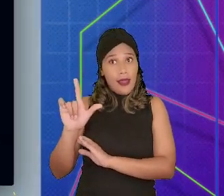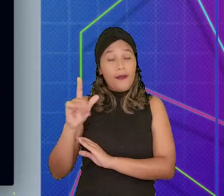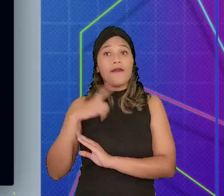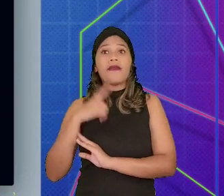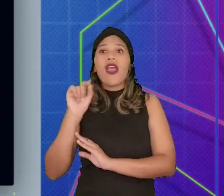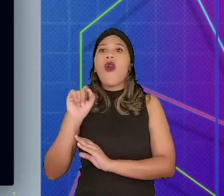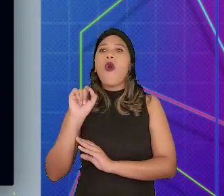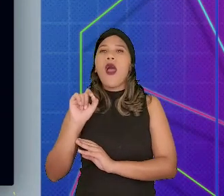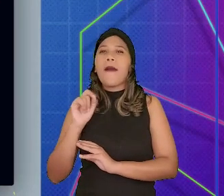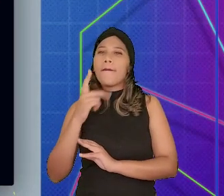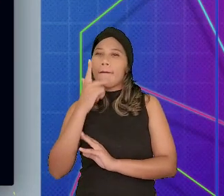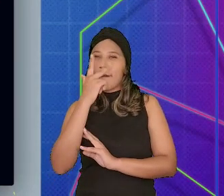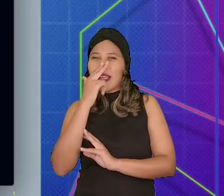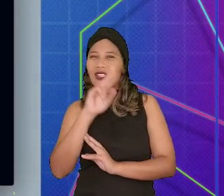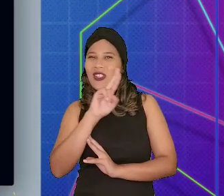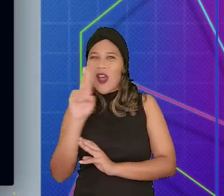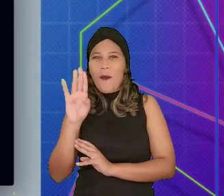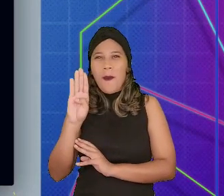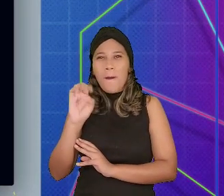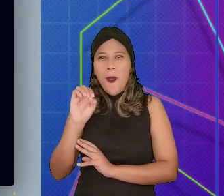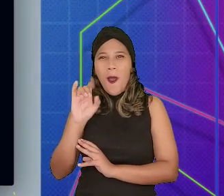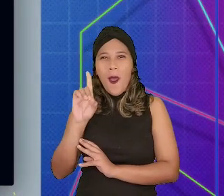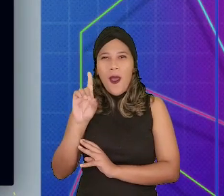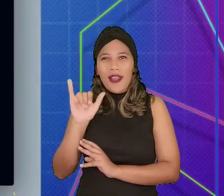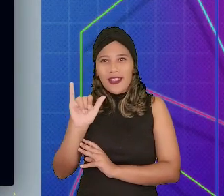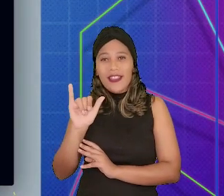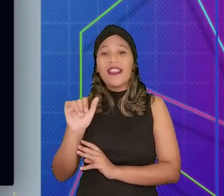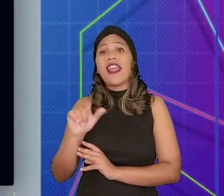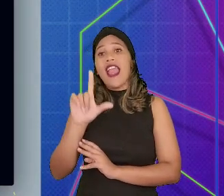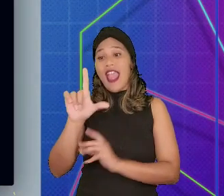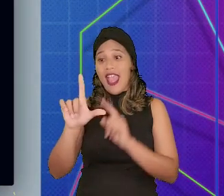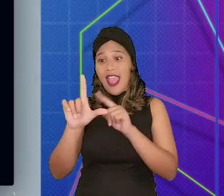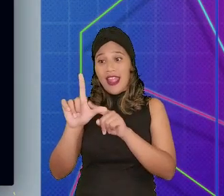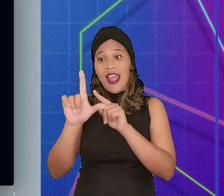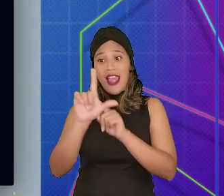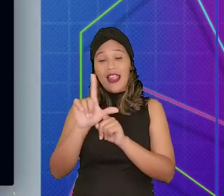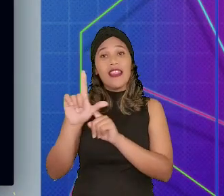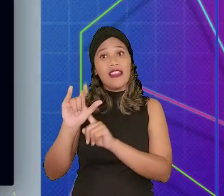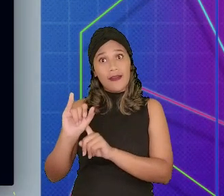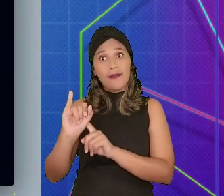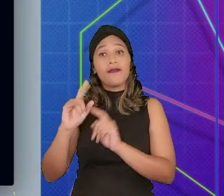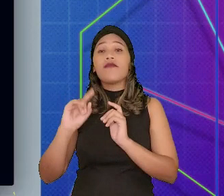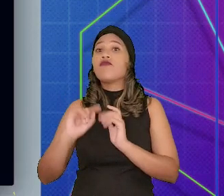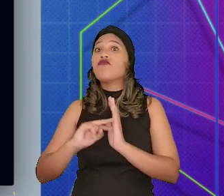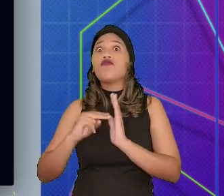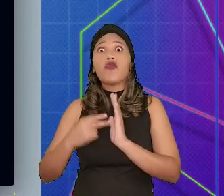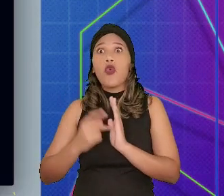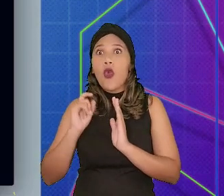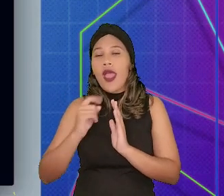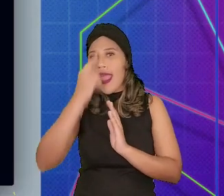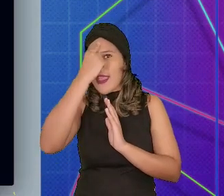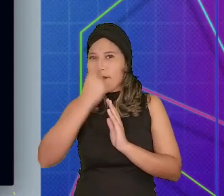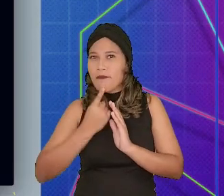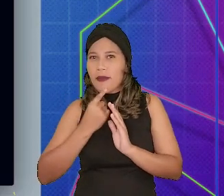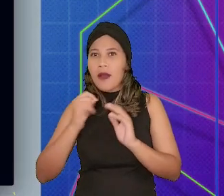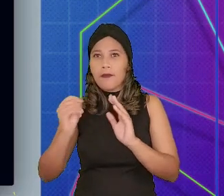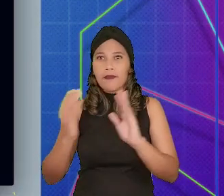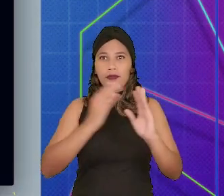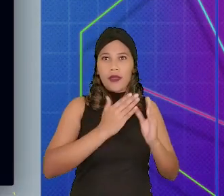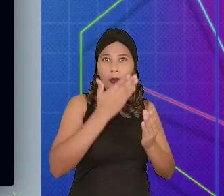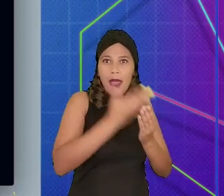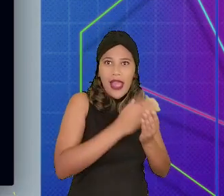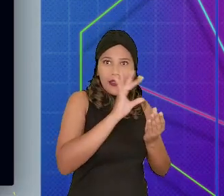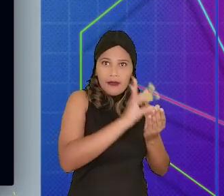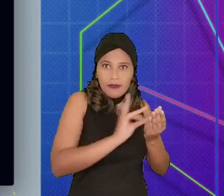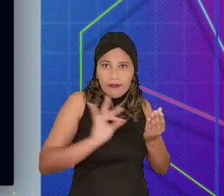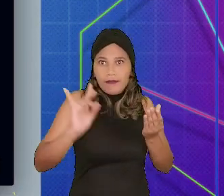conhecido como body, há uma lista com as tags UL e LI, que correspondem às imagens contidas na